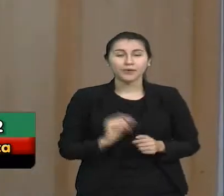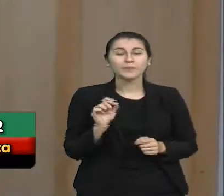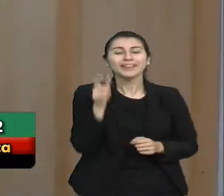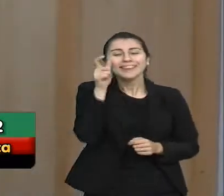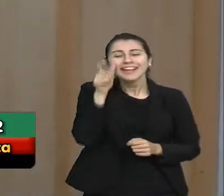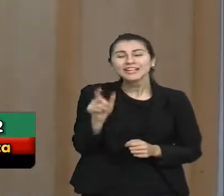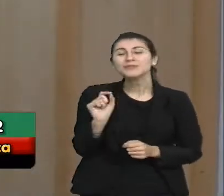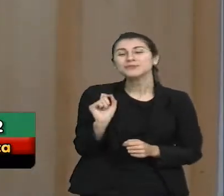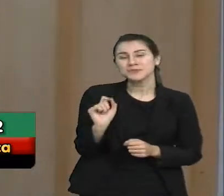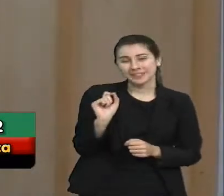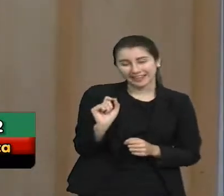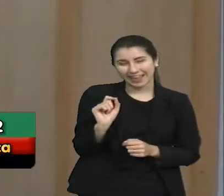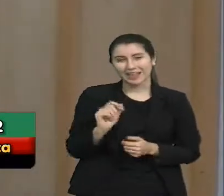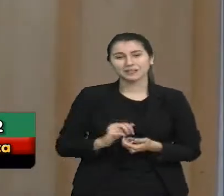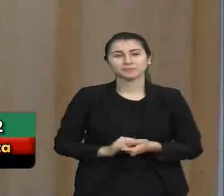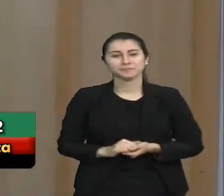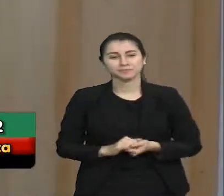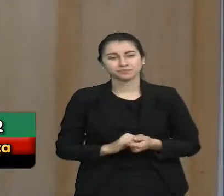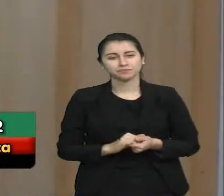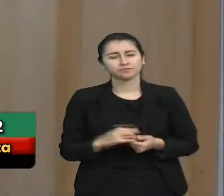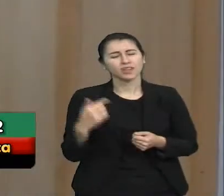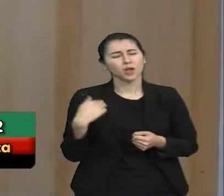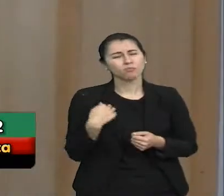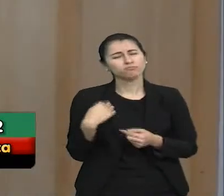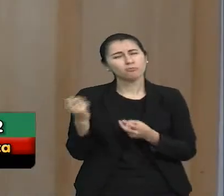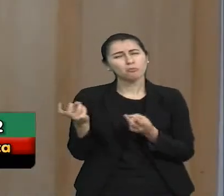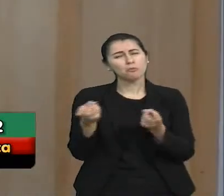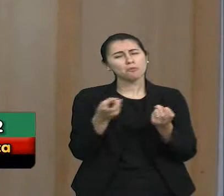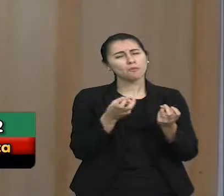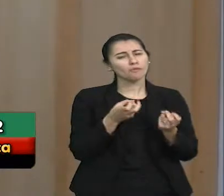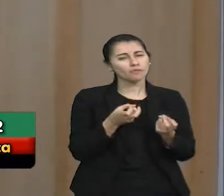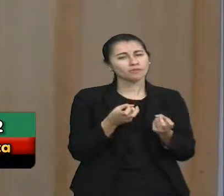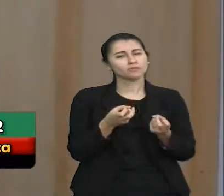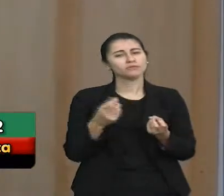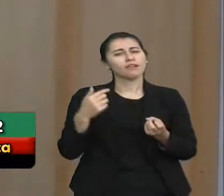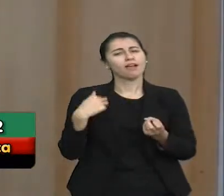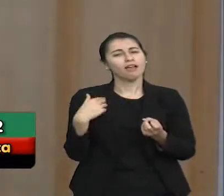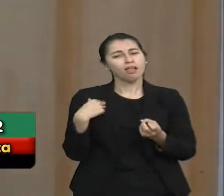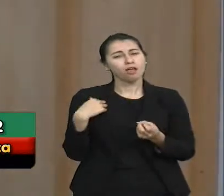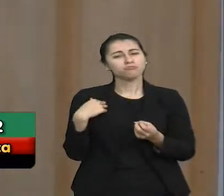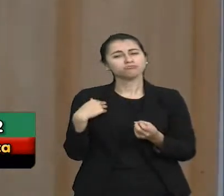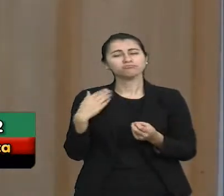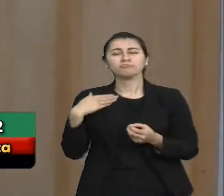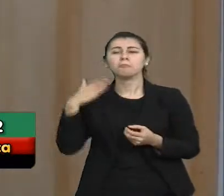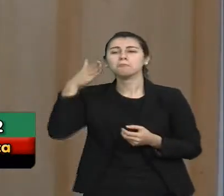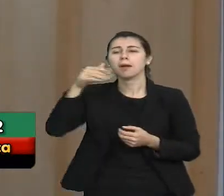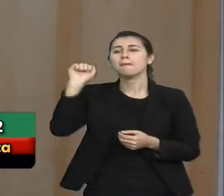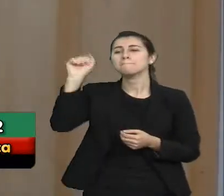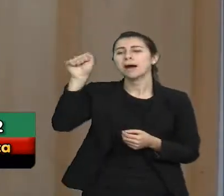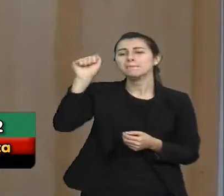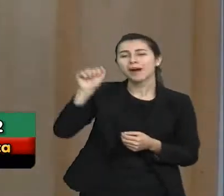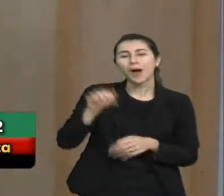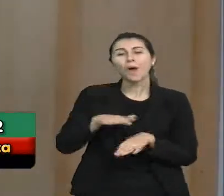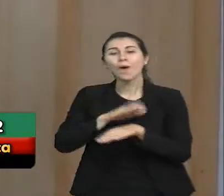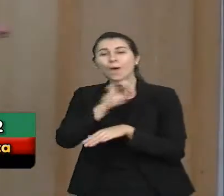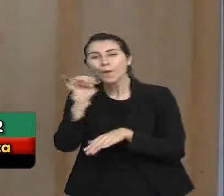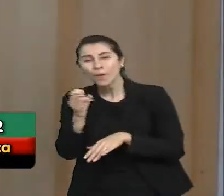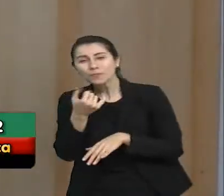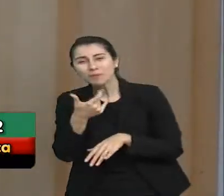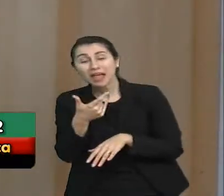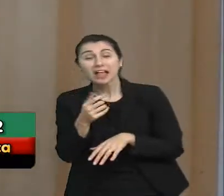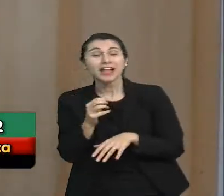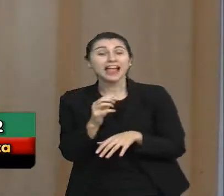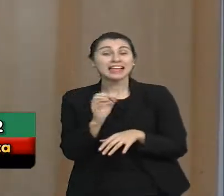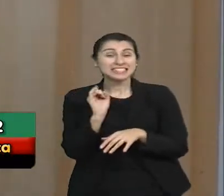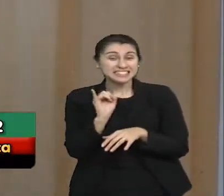interessante, a partir do momento que eu observei, eu comecei a bater na porta de todo mundo, né? Porque eu só poderia ouvir um não.